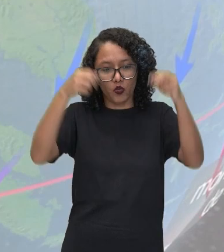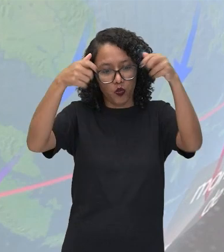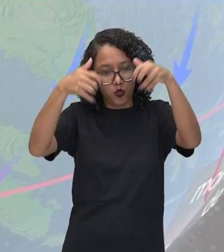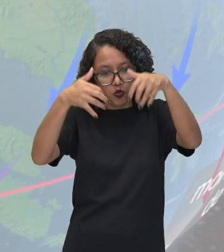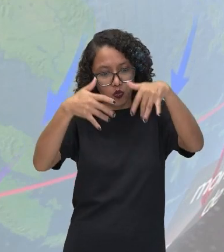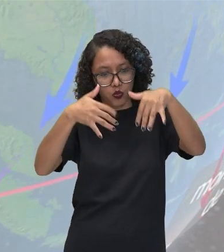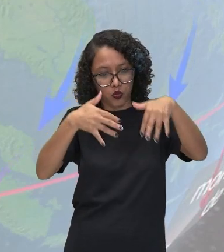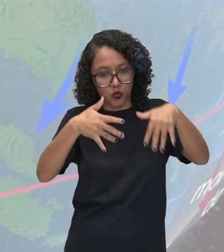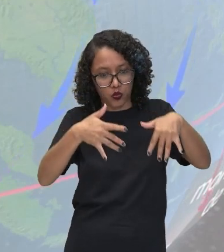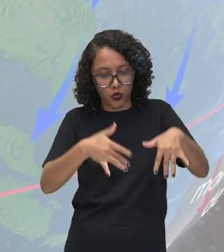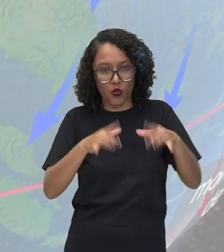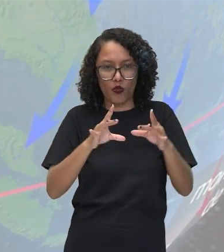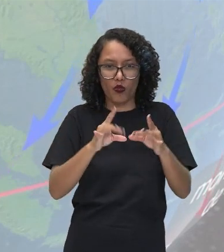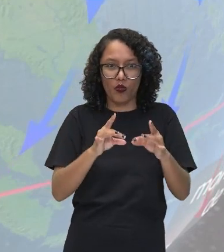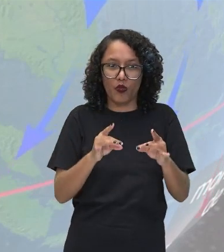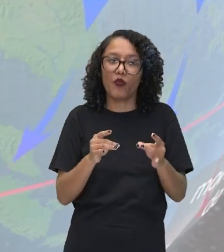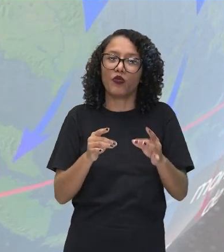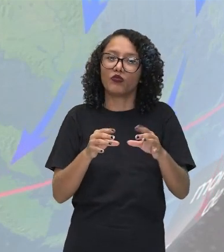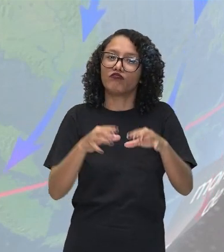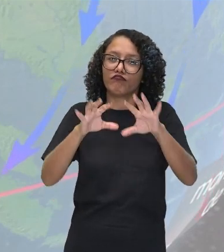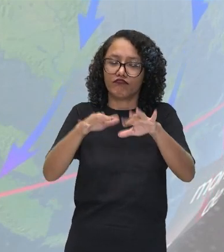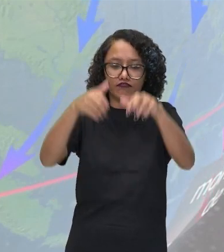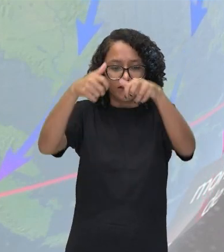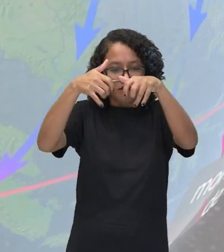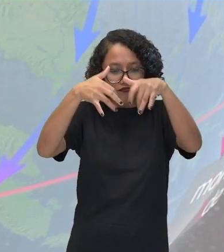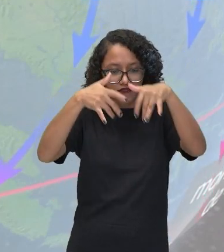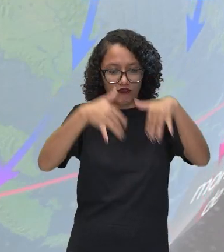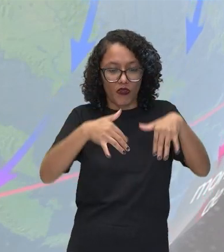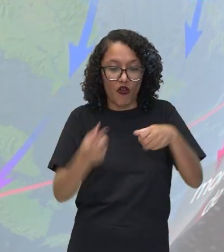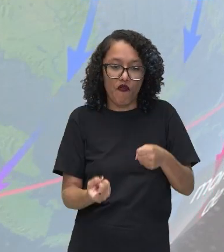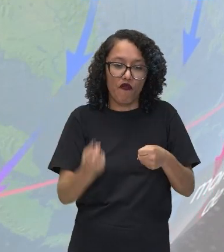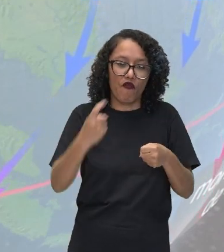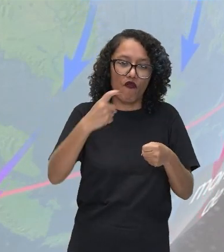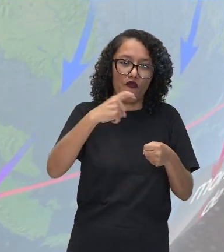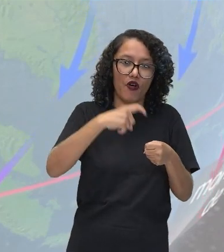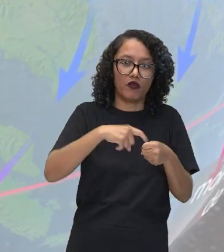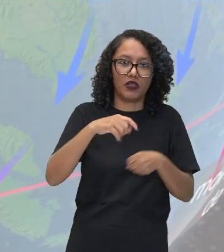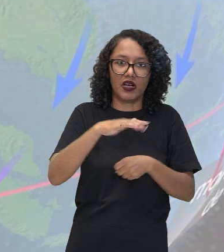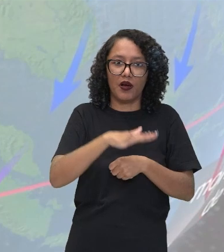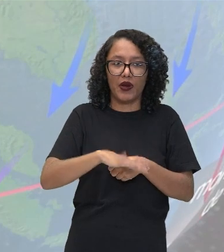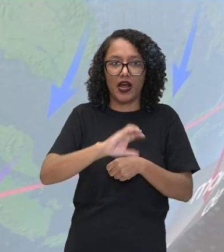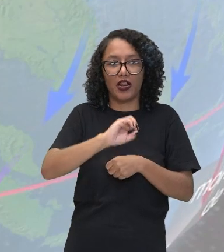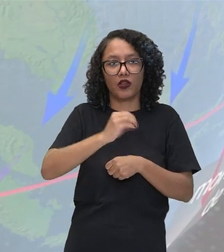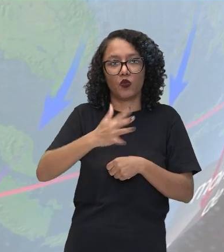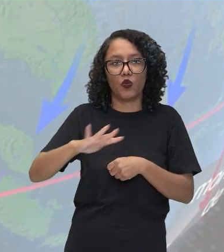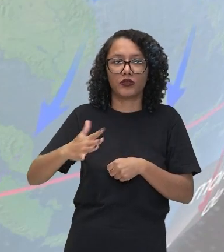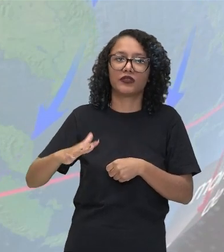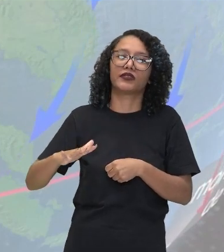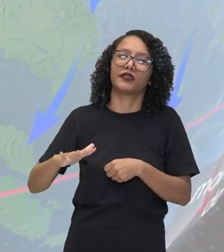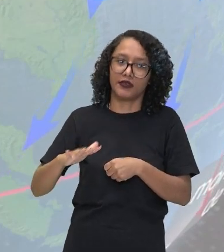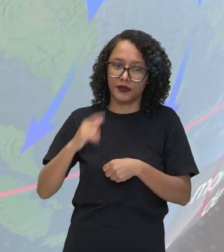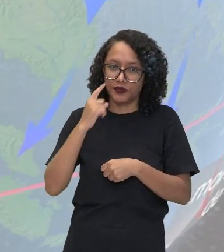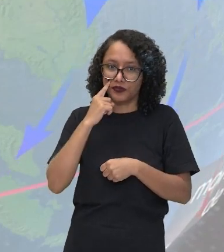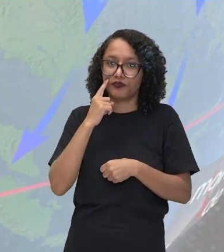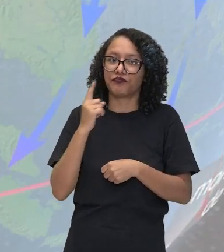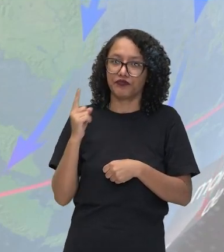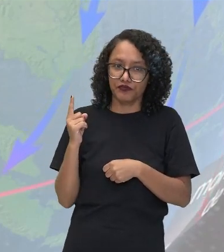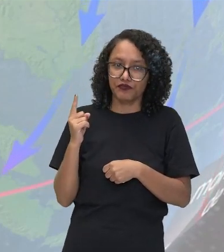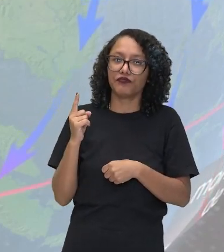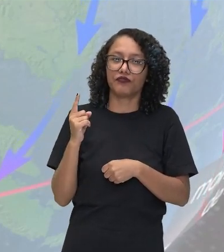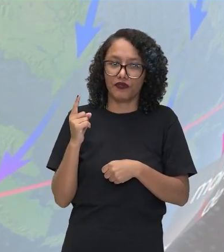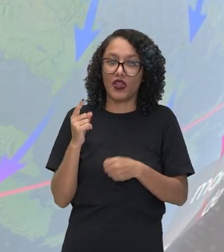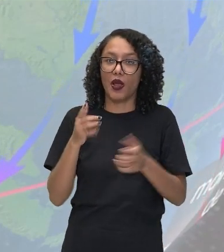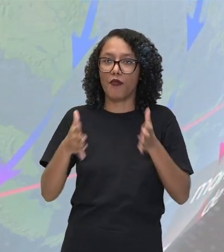retirando a umidade da Terra, do continente, levando para o oceano. Então, essa é o período